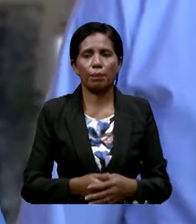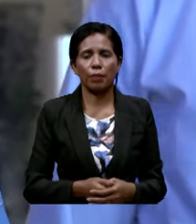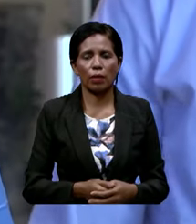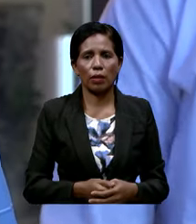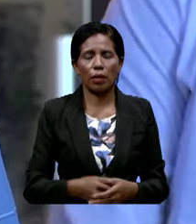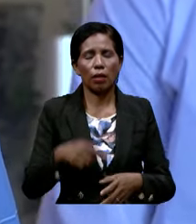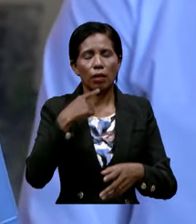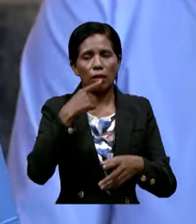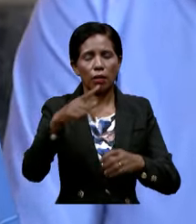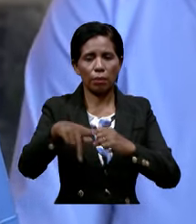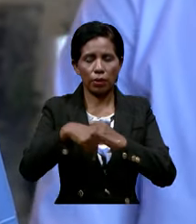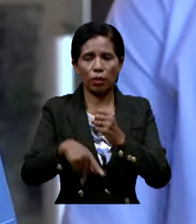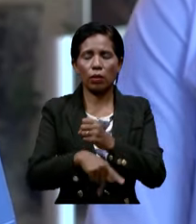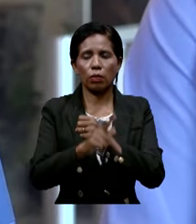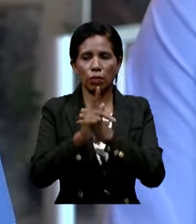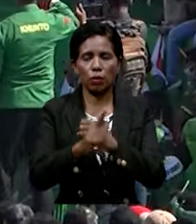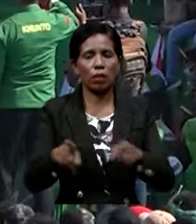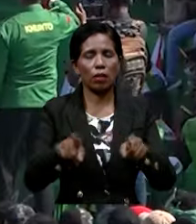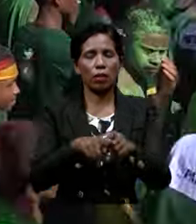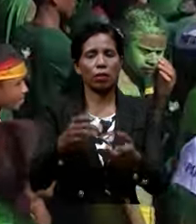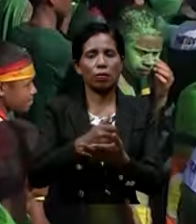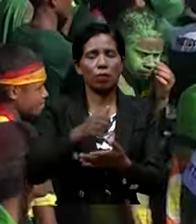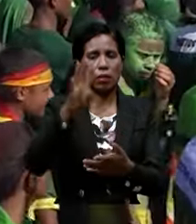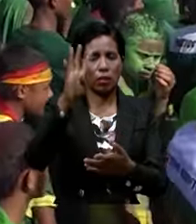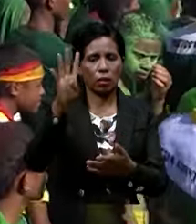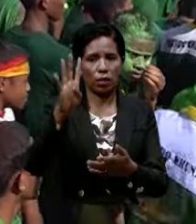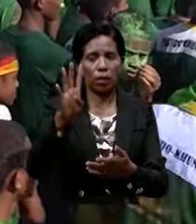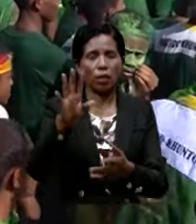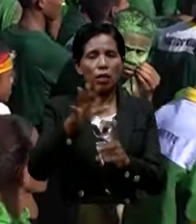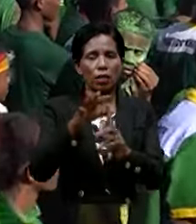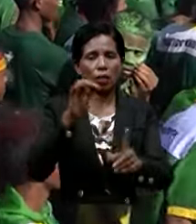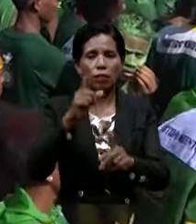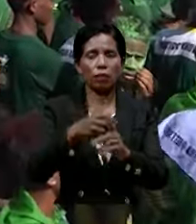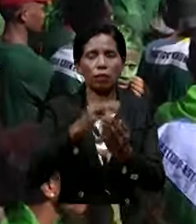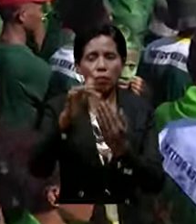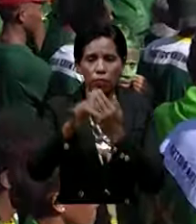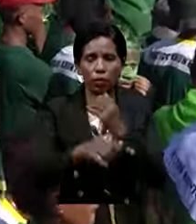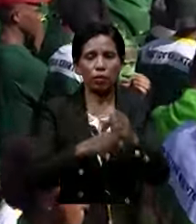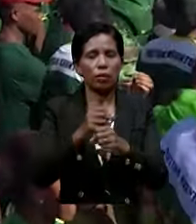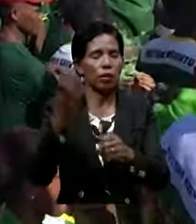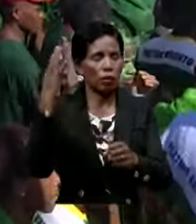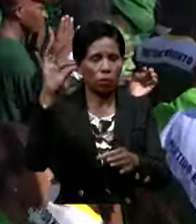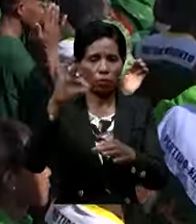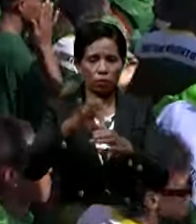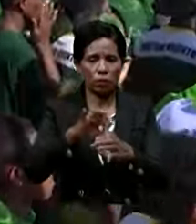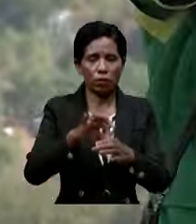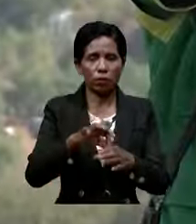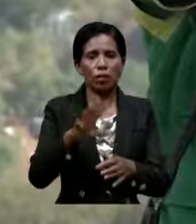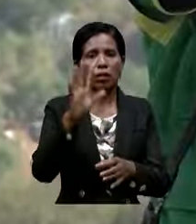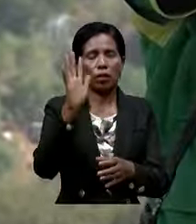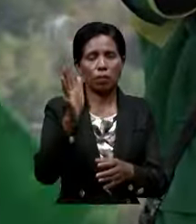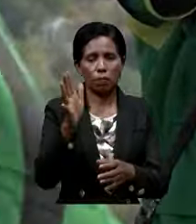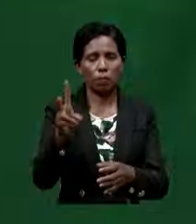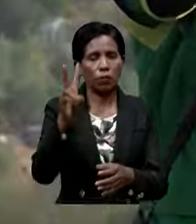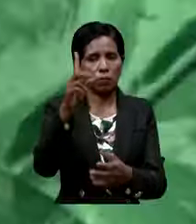Recorre a falecata, Partido Conto sai quarto lugar e a eleição parlamentar neve realiza e a Fulan Maio Tinancoto, o votos liu Rio Lima Nulore Sin